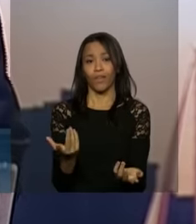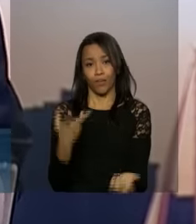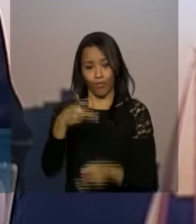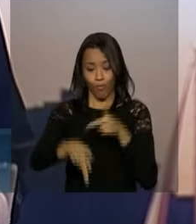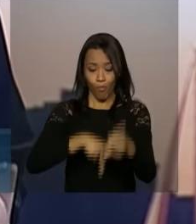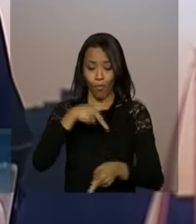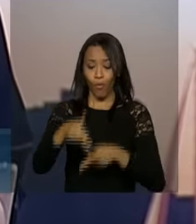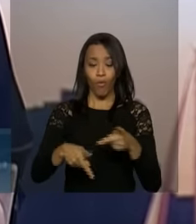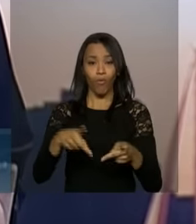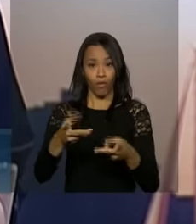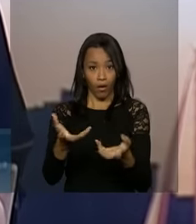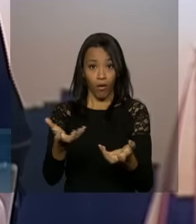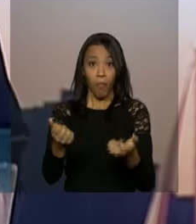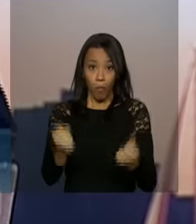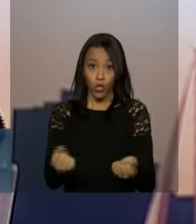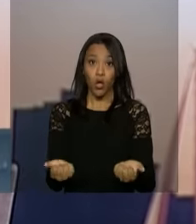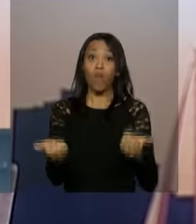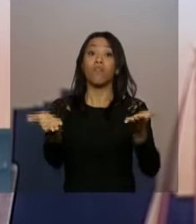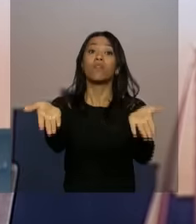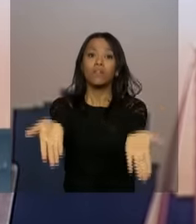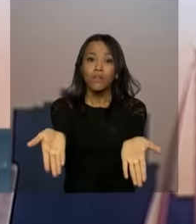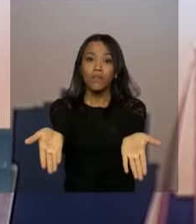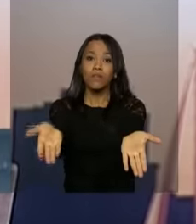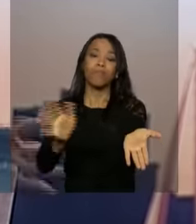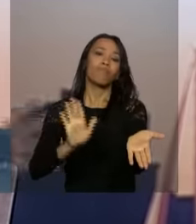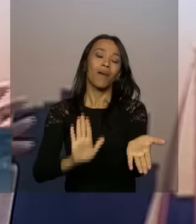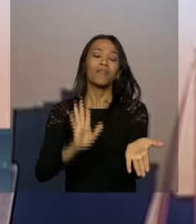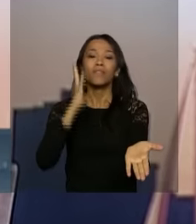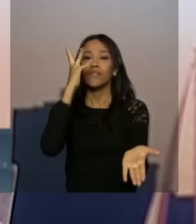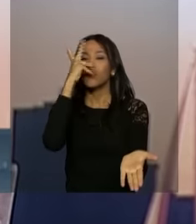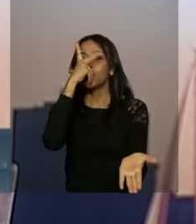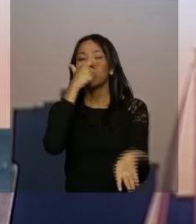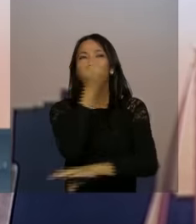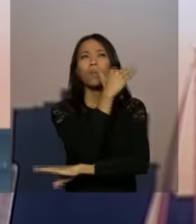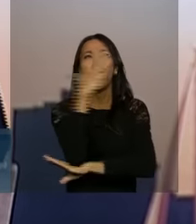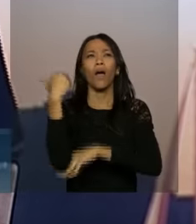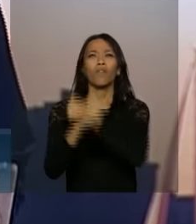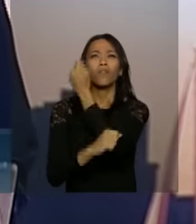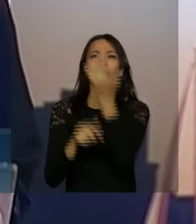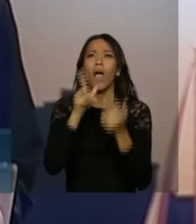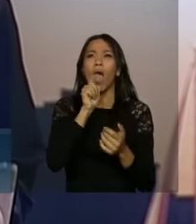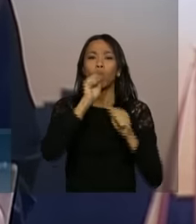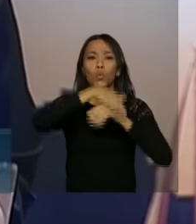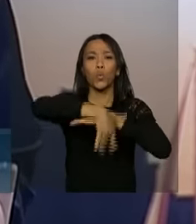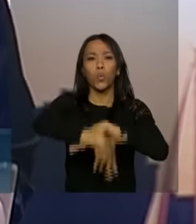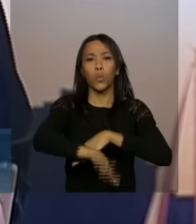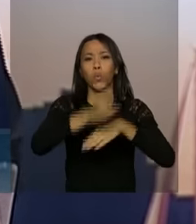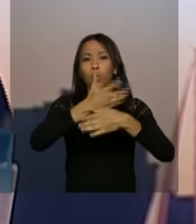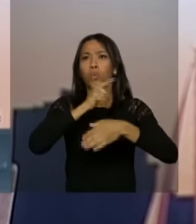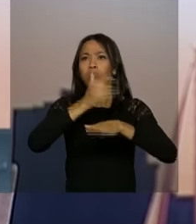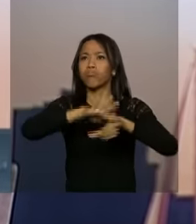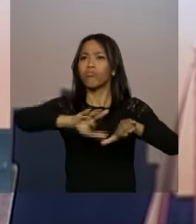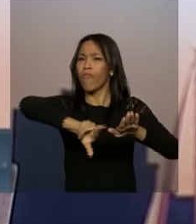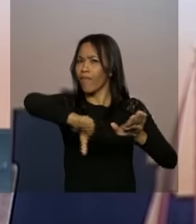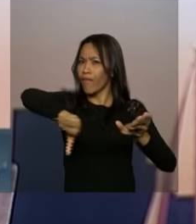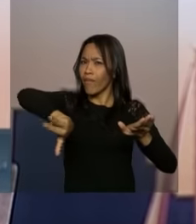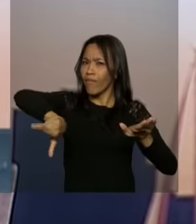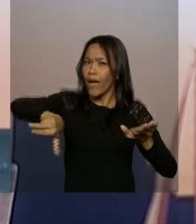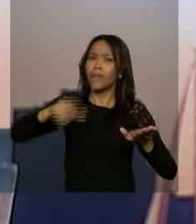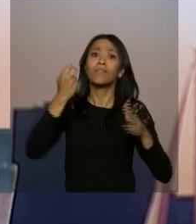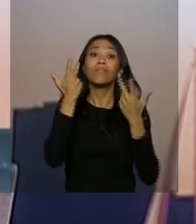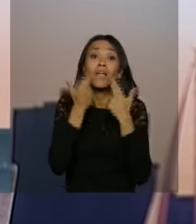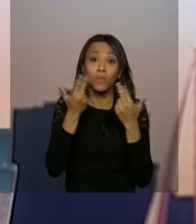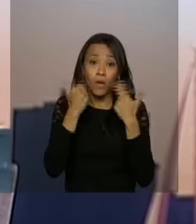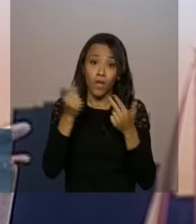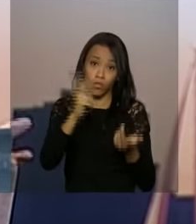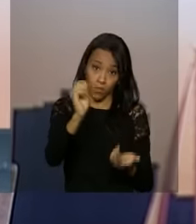um povo pode oferecer, mas, sobretudo, além das belezas naturais, além da